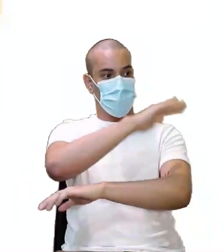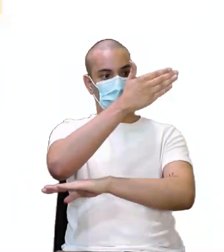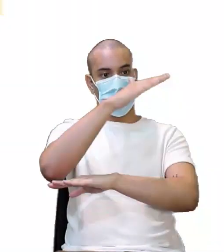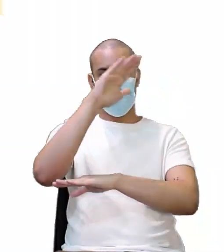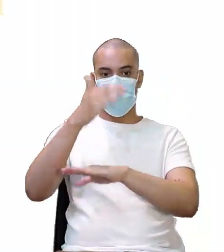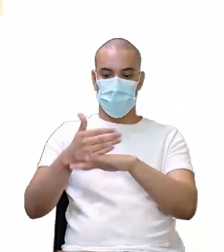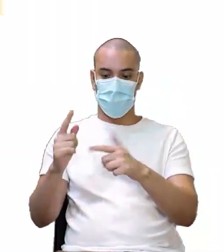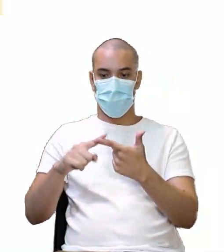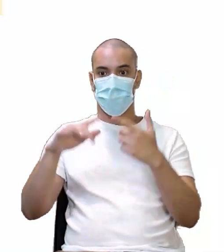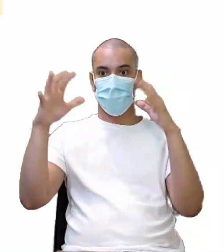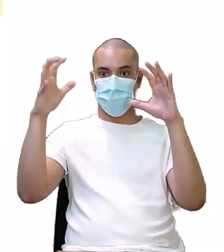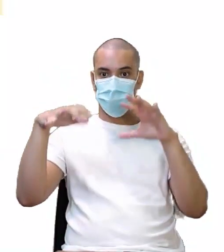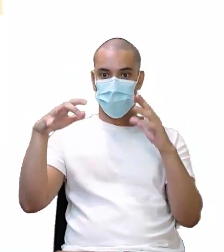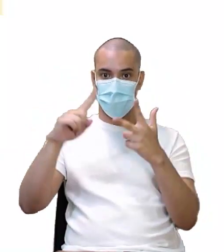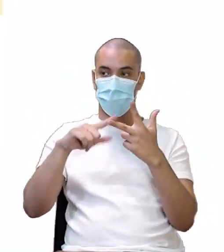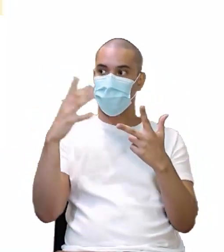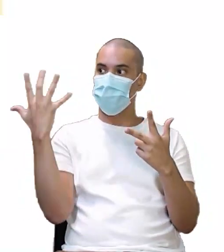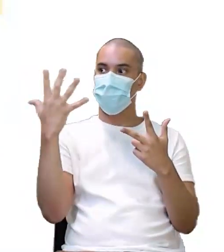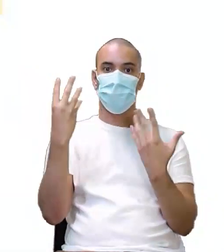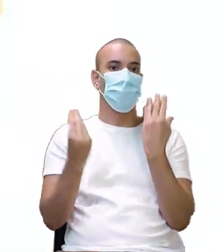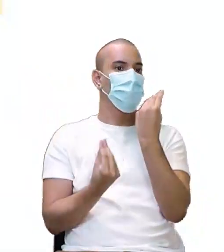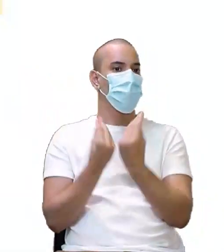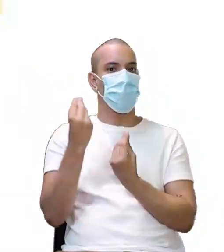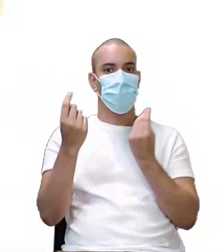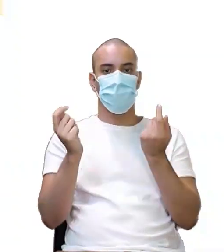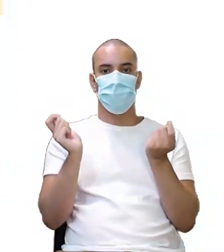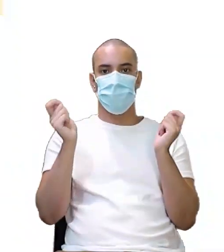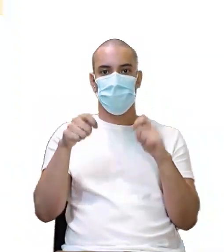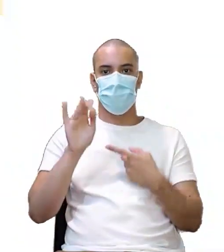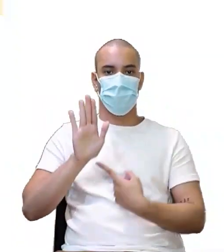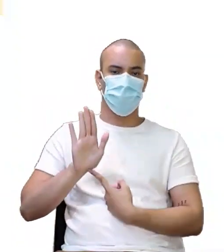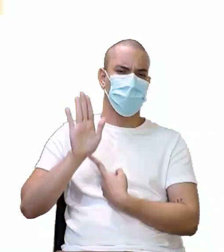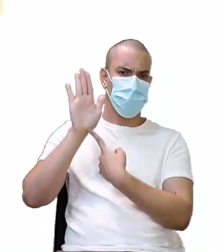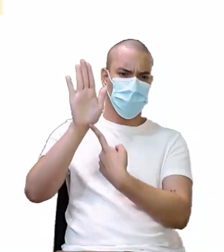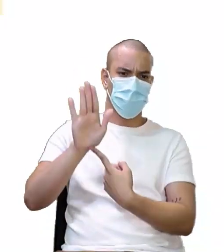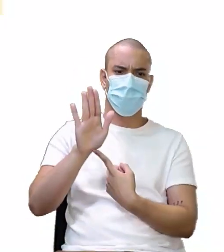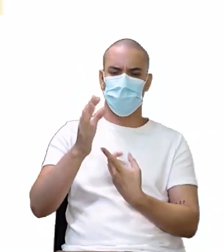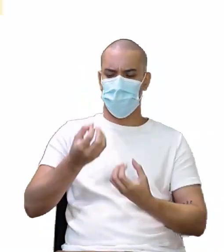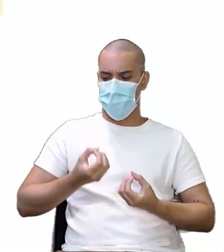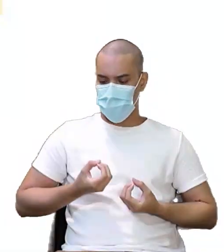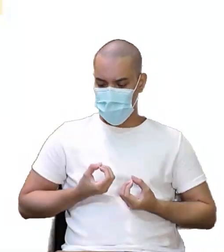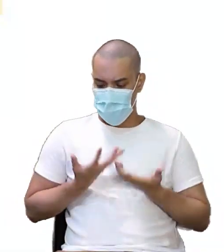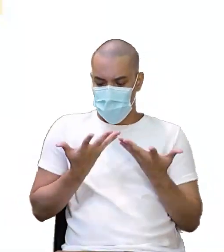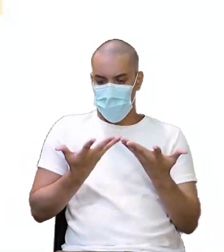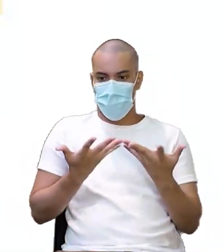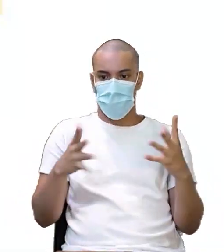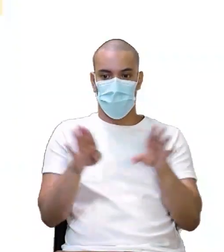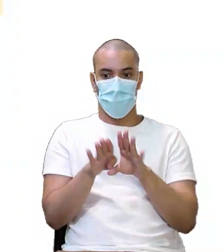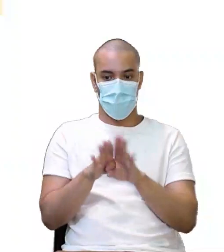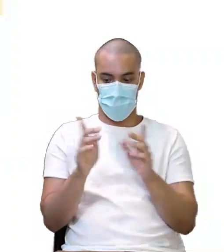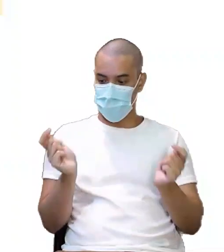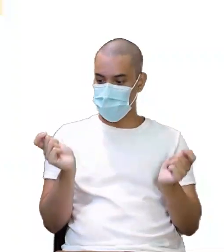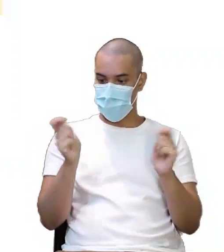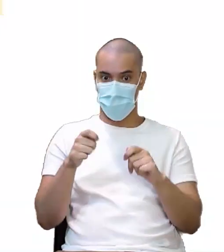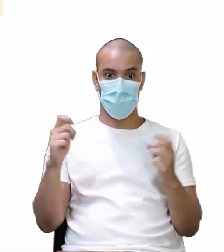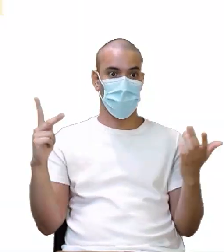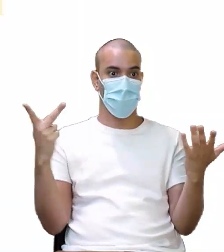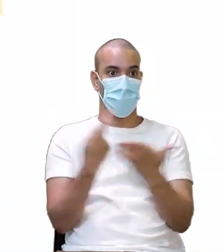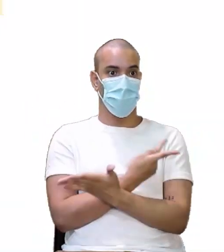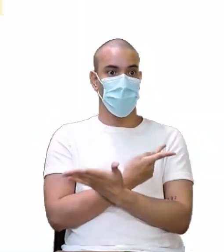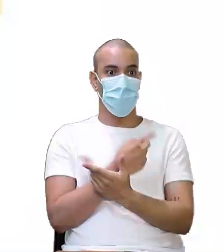chuva, né, clima, de que forma eles vão se apresentar, vão se expressar e causar,